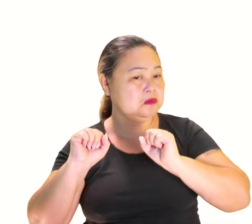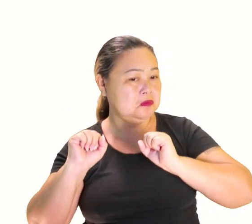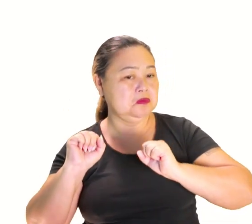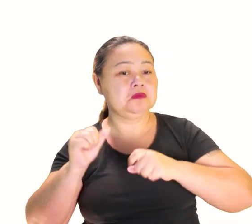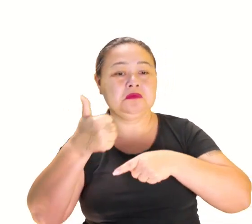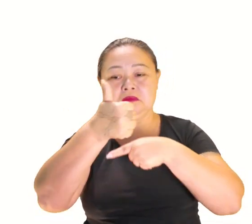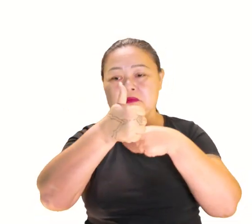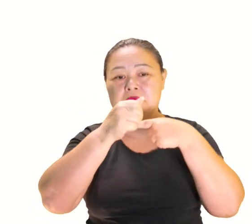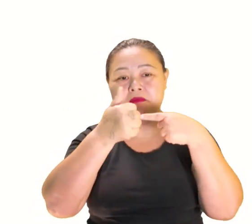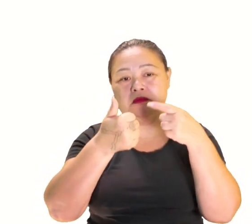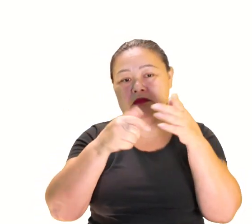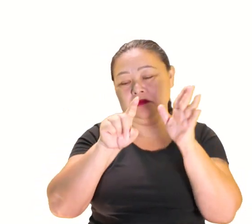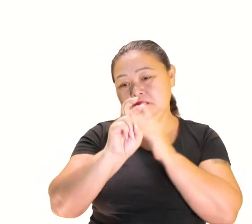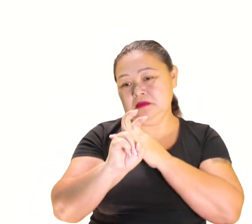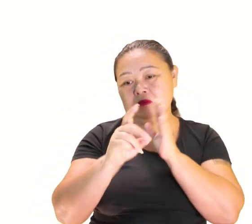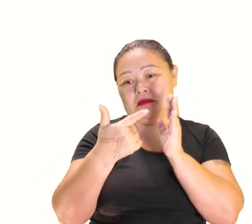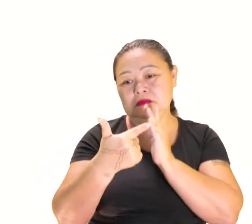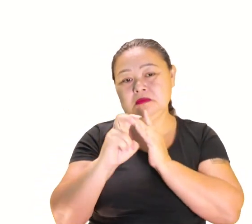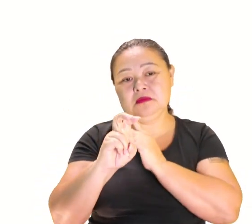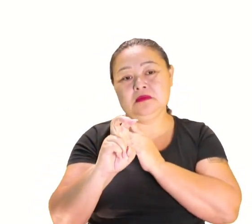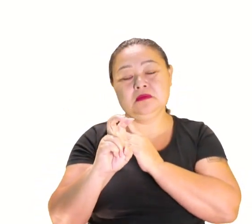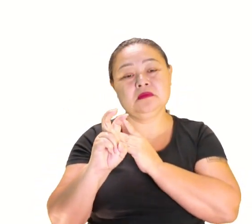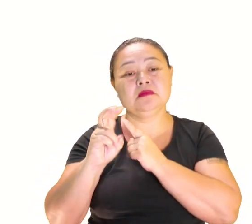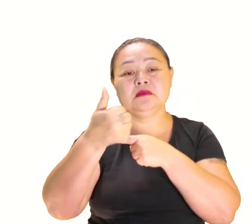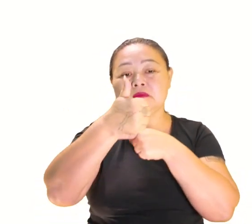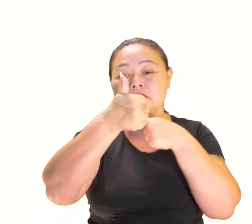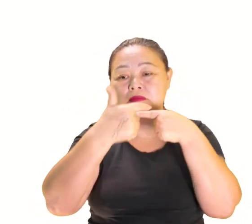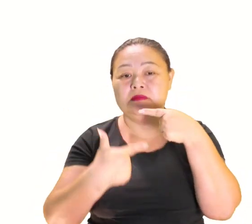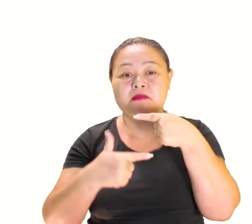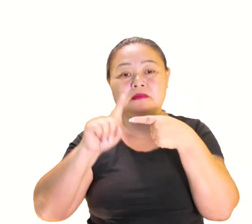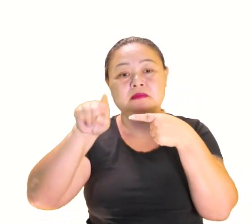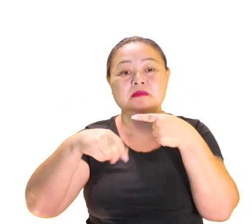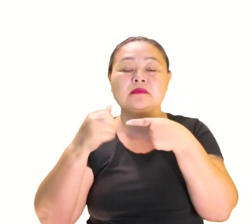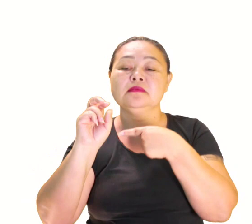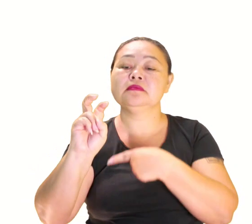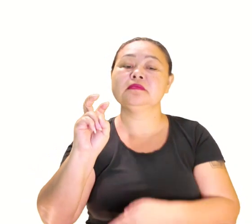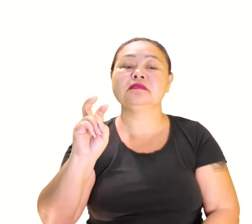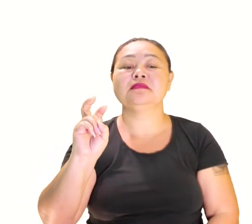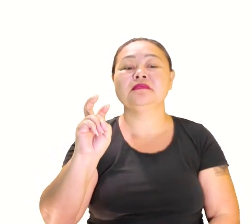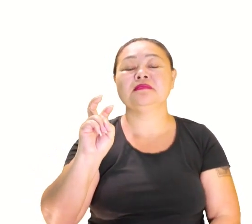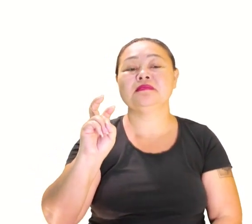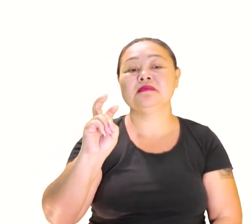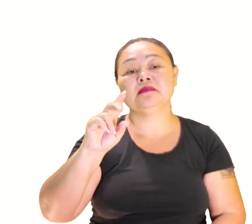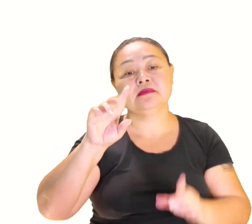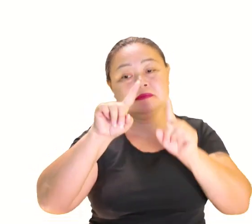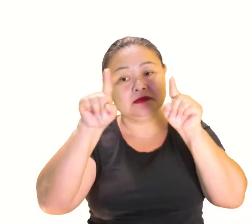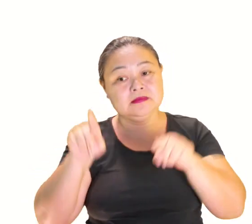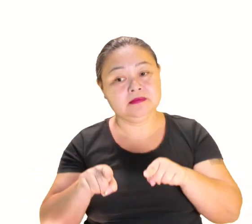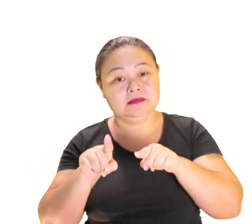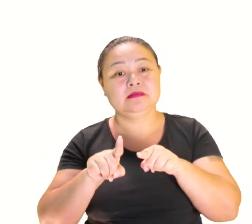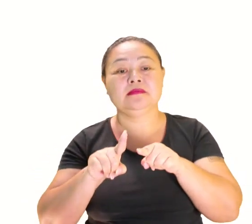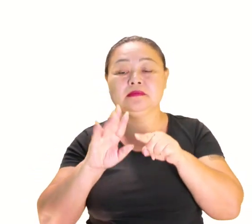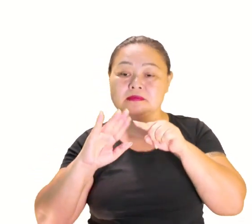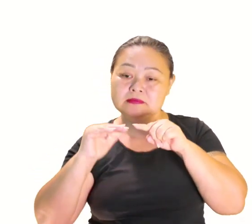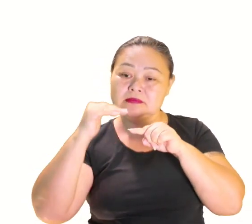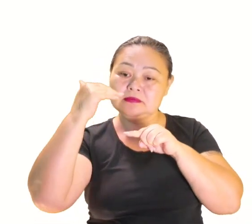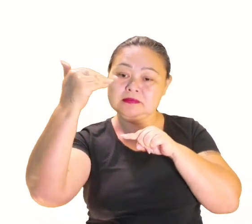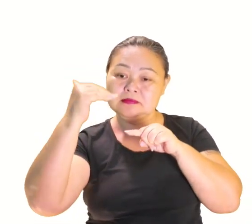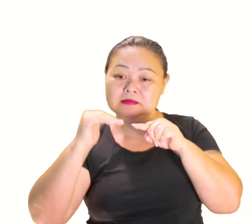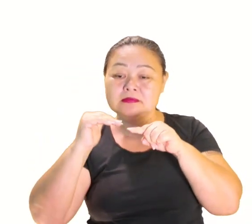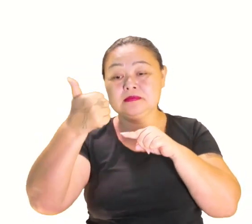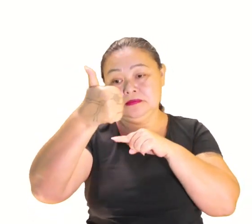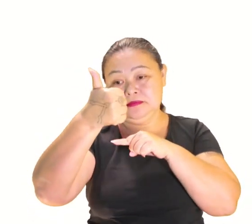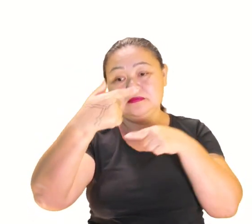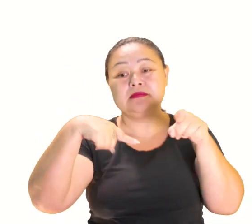quinto aqui, mas claro, né? A gente já pode saber que isso aqui é tudo 1 sobre 2 elevado a quinta, porque eu também, esse expoente pode ser, serve para